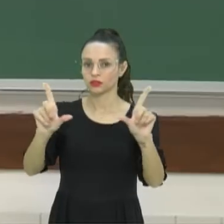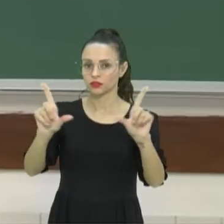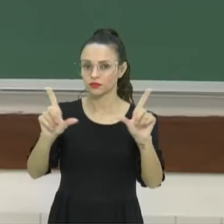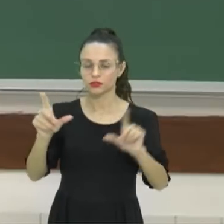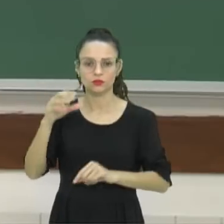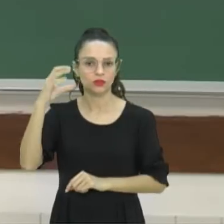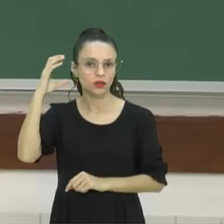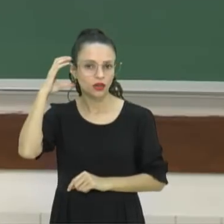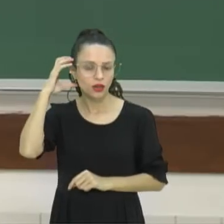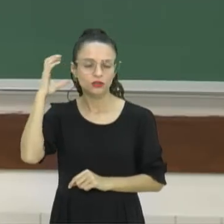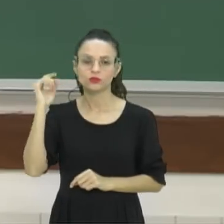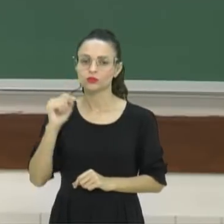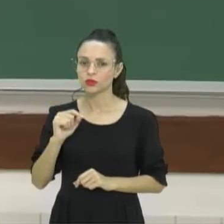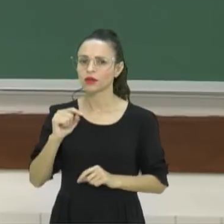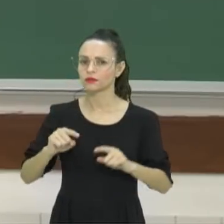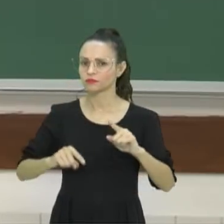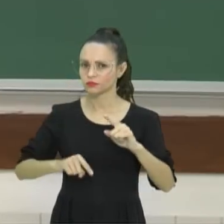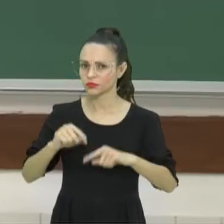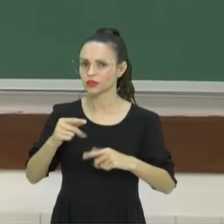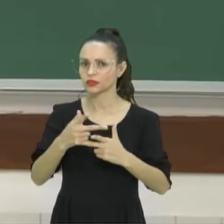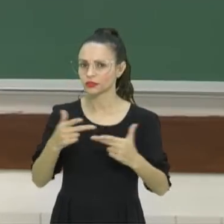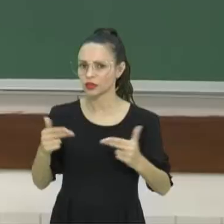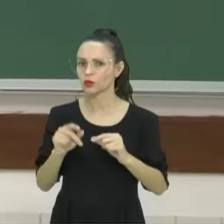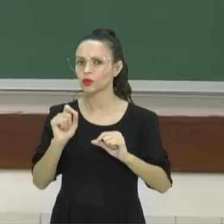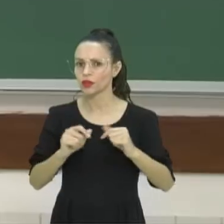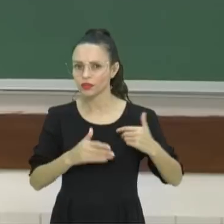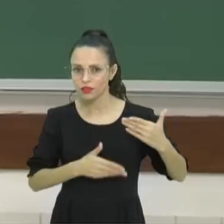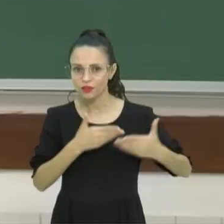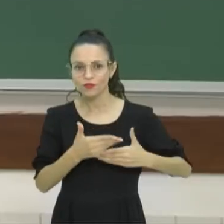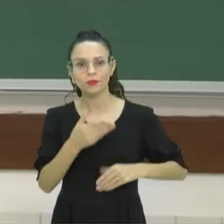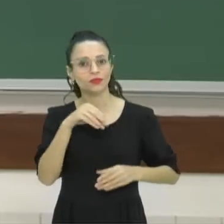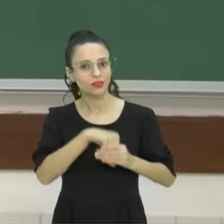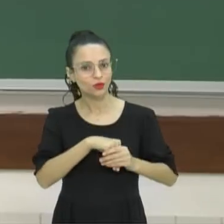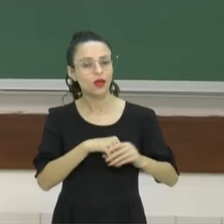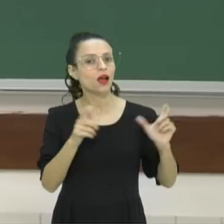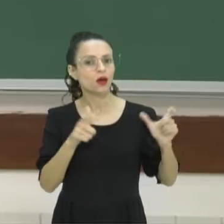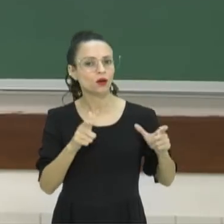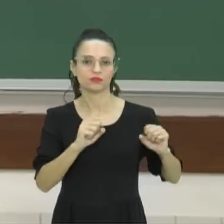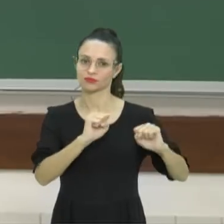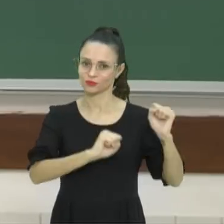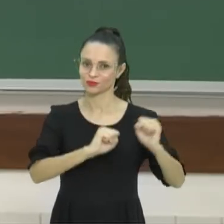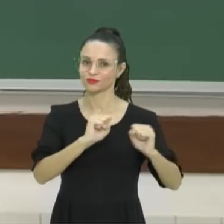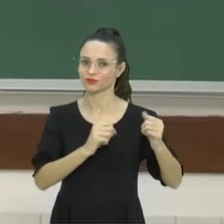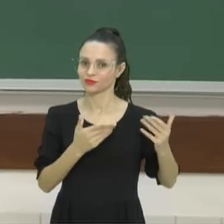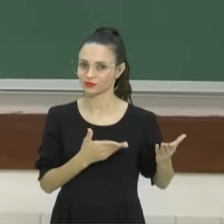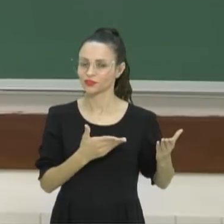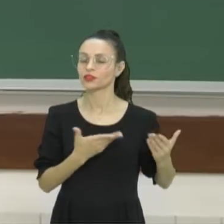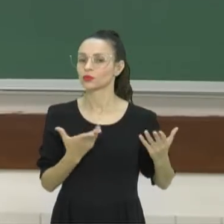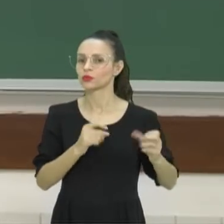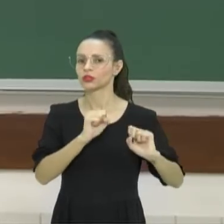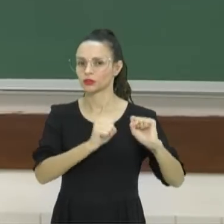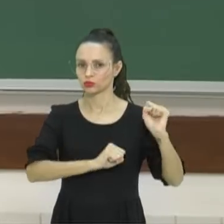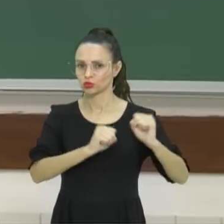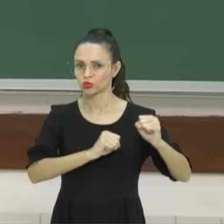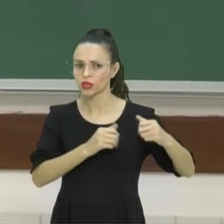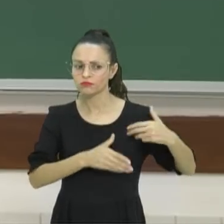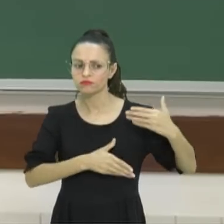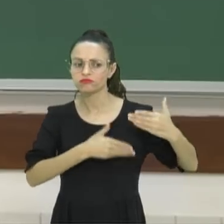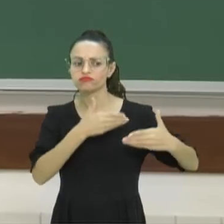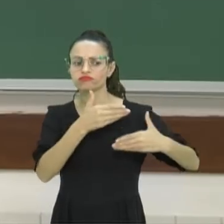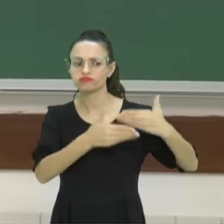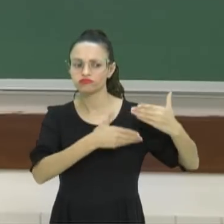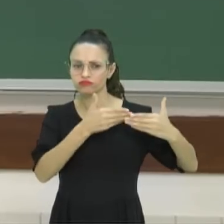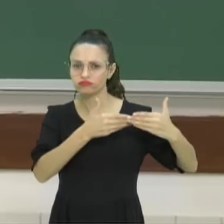o rádio, são equipamentos que foram desenvolvidos na indústria. À medida que a indústria também se